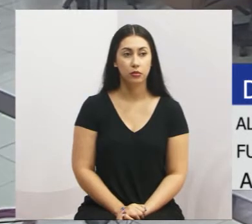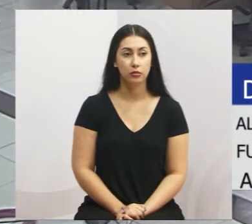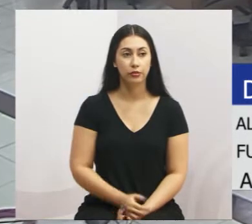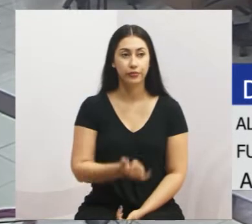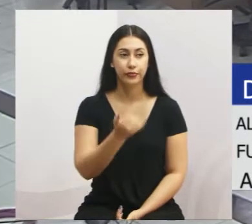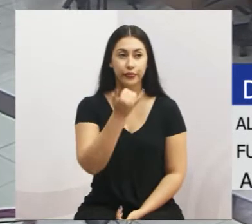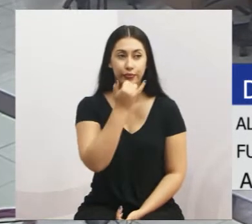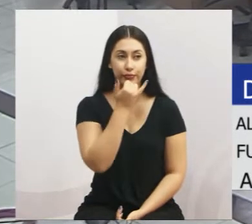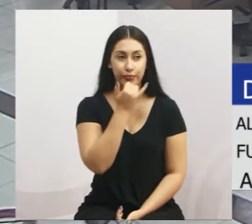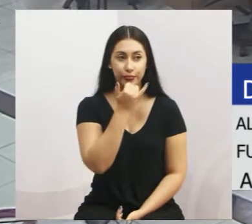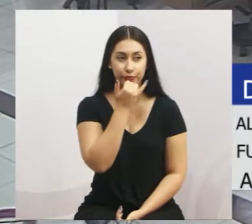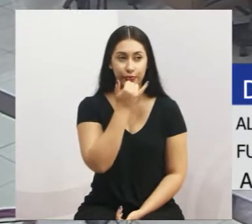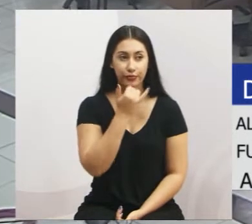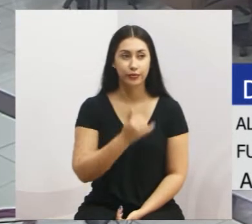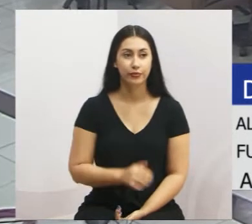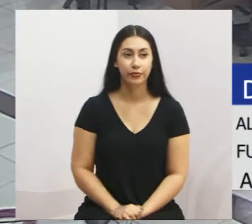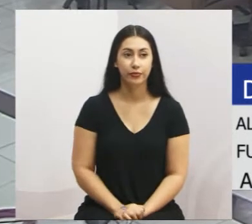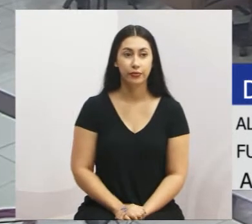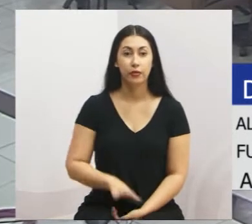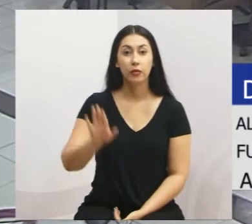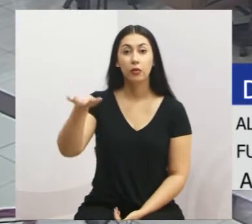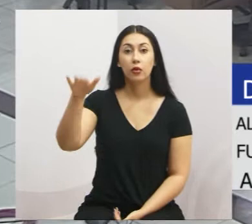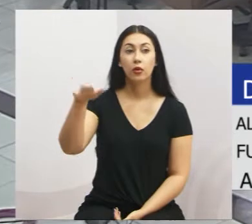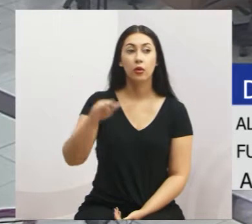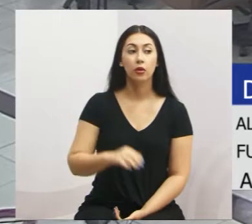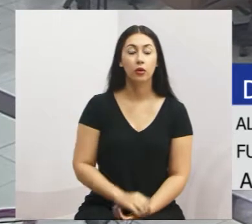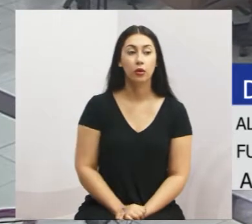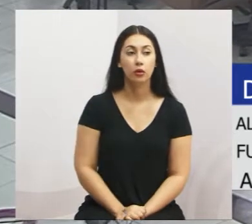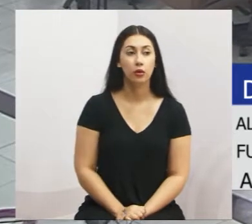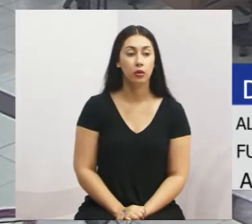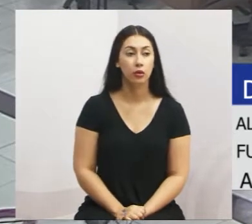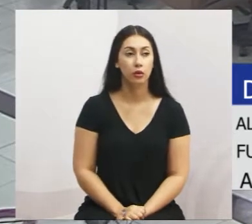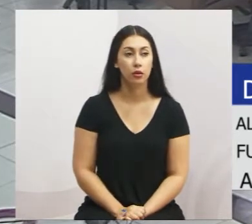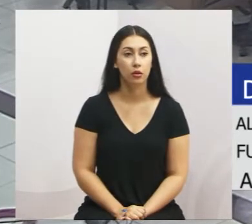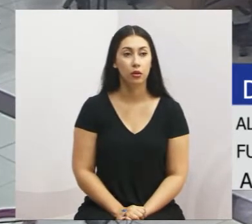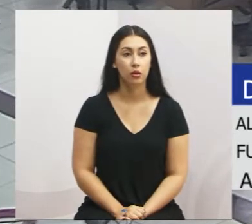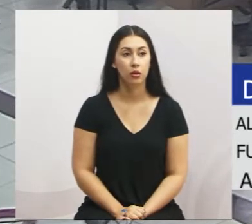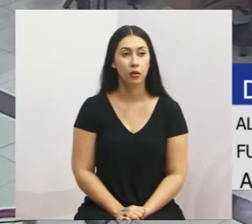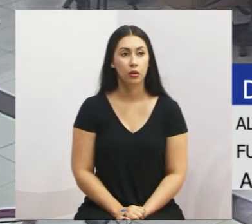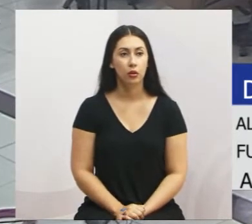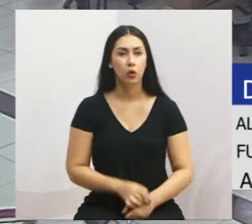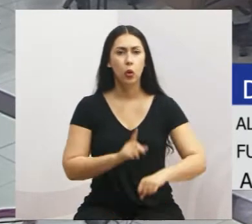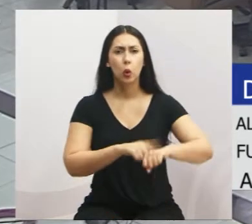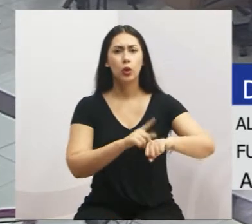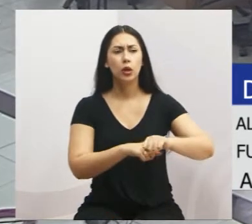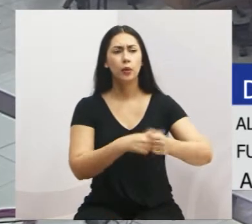Perdão. Viu, Paulo? Paulinha, por favor, ligar o cronômetro.